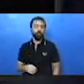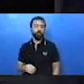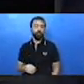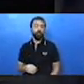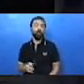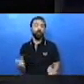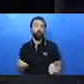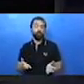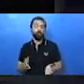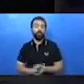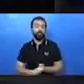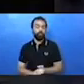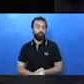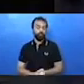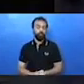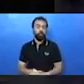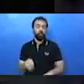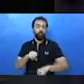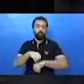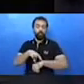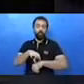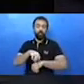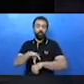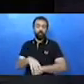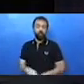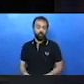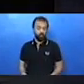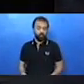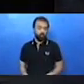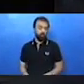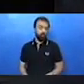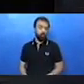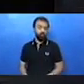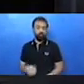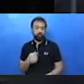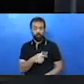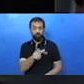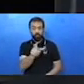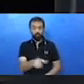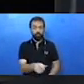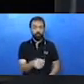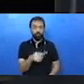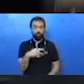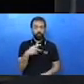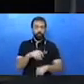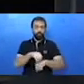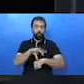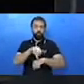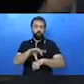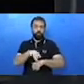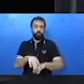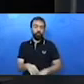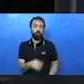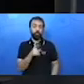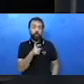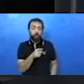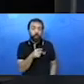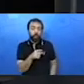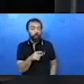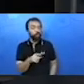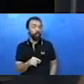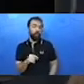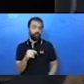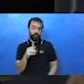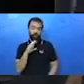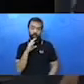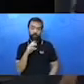Agora, outra dica. Primeiro aqui o quadradinho, olha o Zé Carioca nos dando uma dica. Você sabia que não